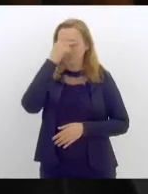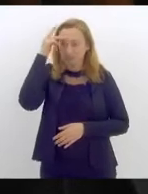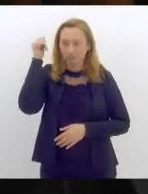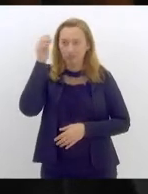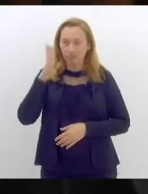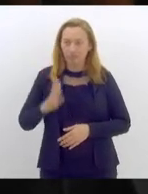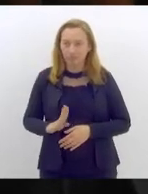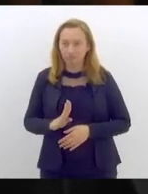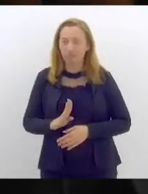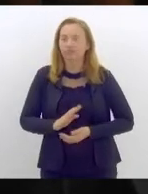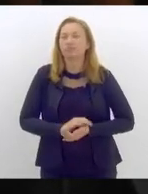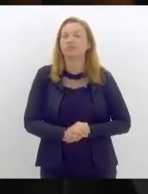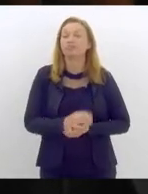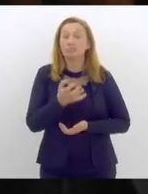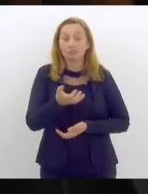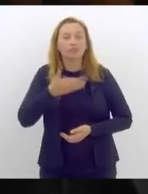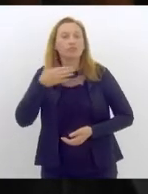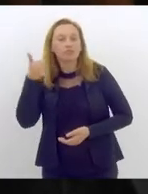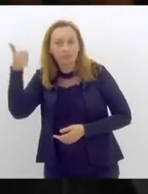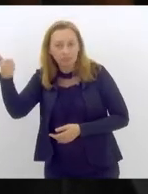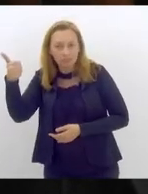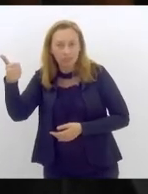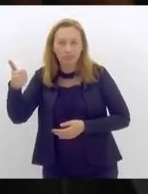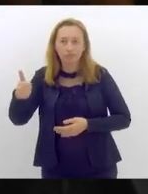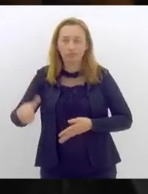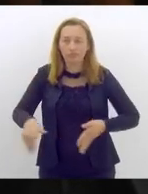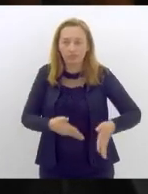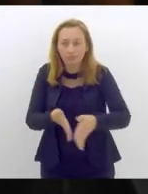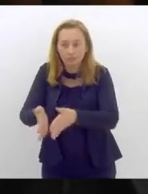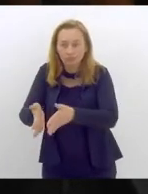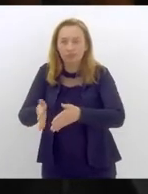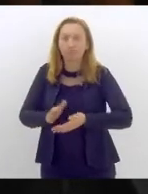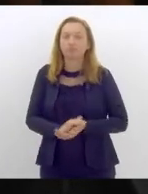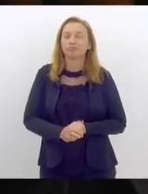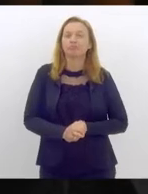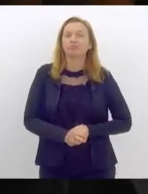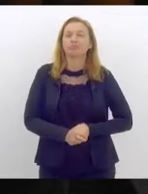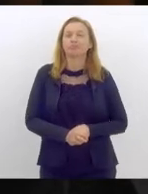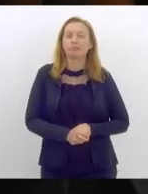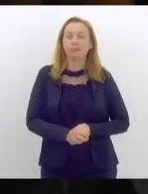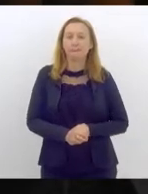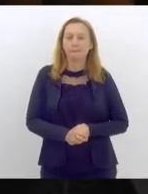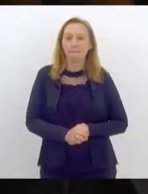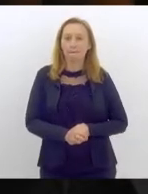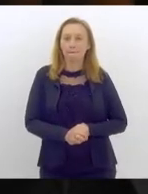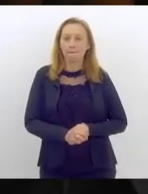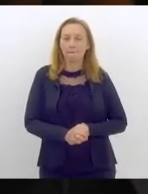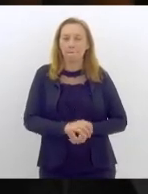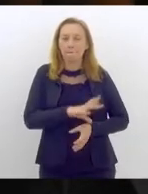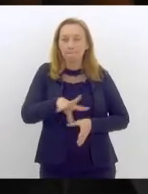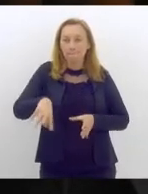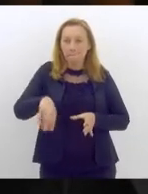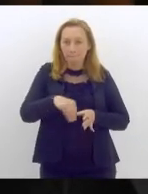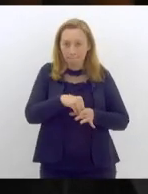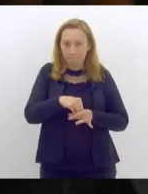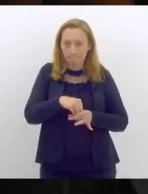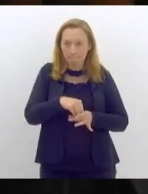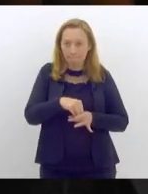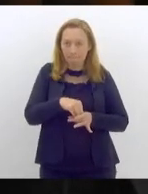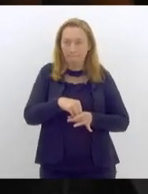queremos o melhor destino dentro de um regime